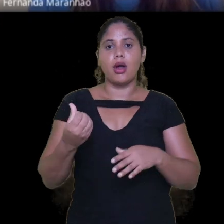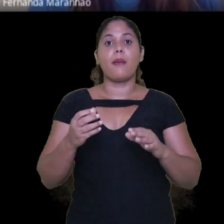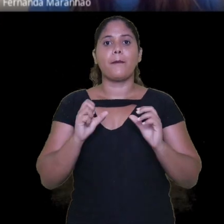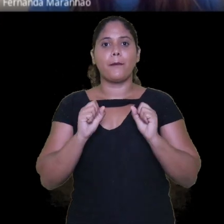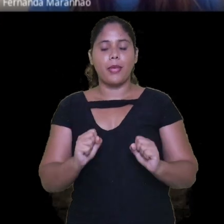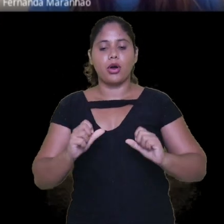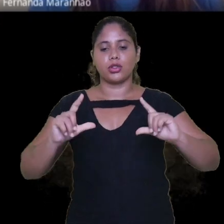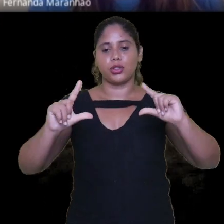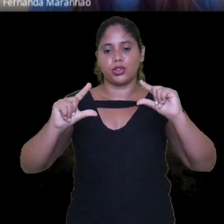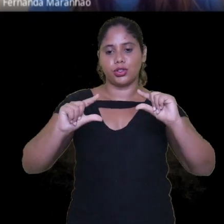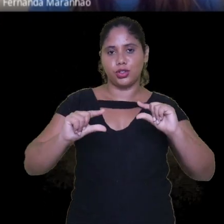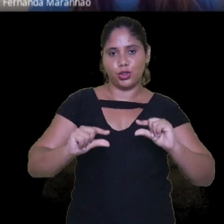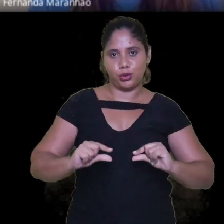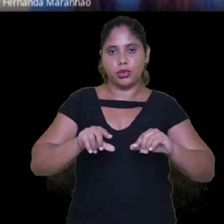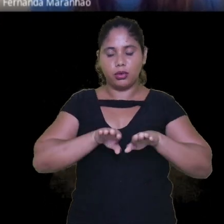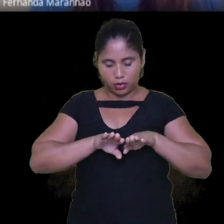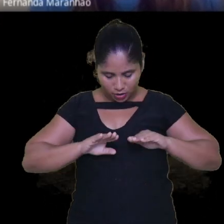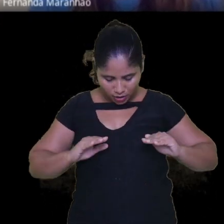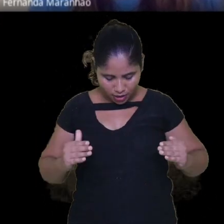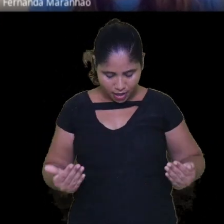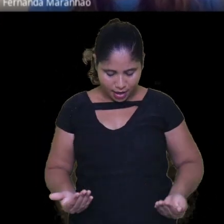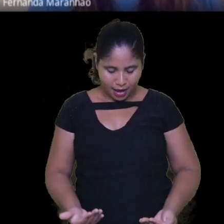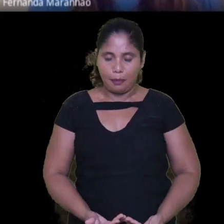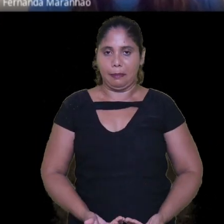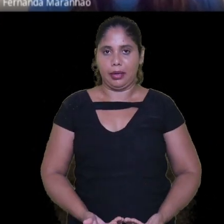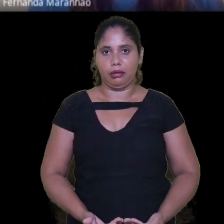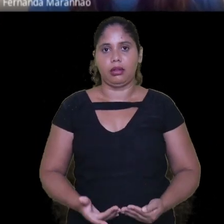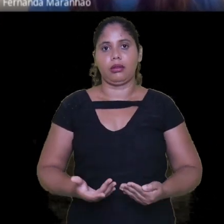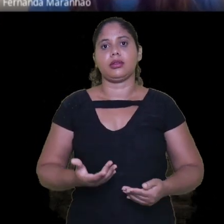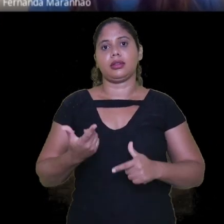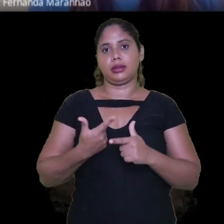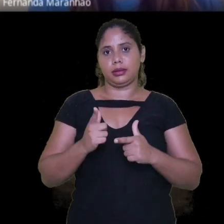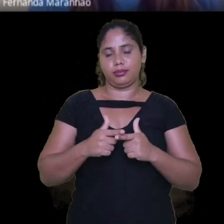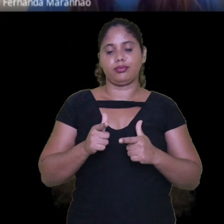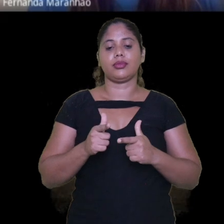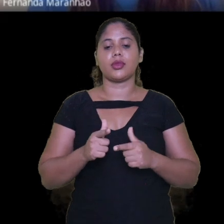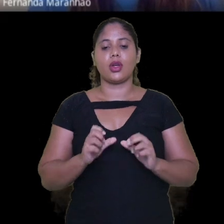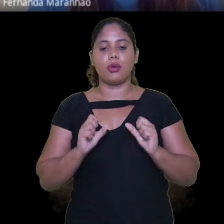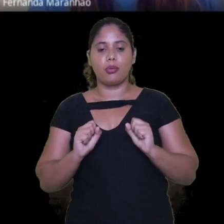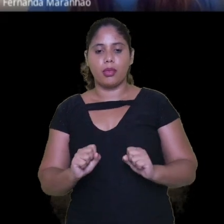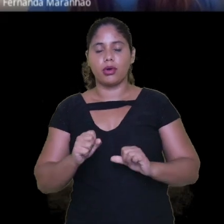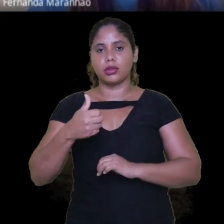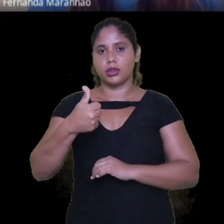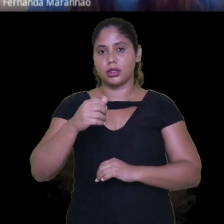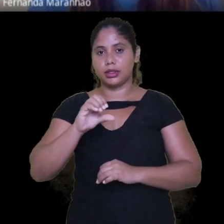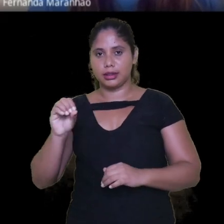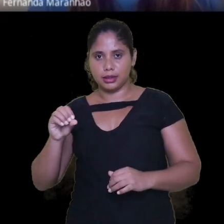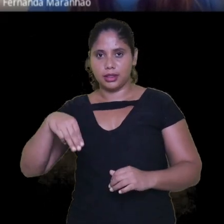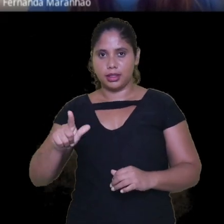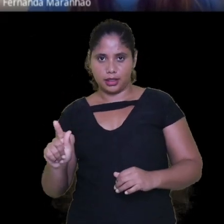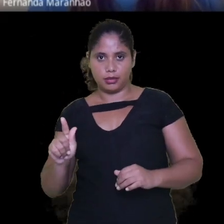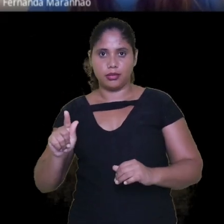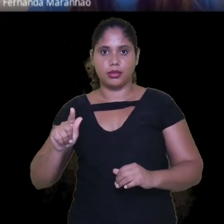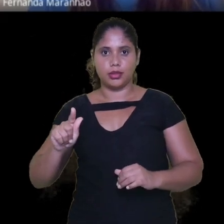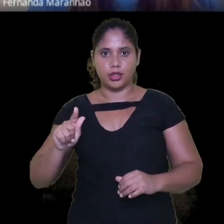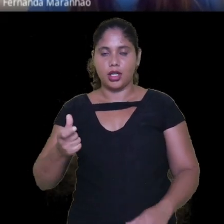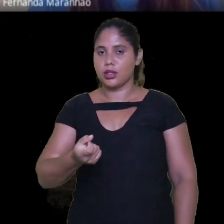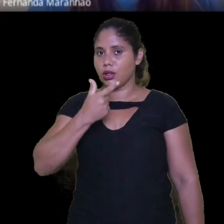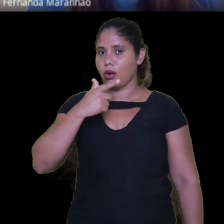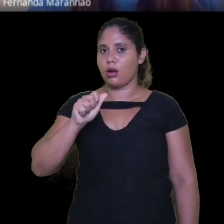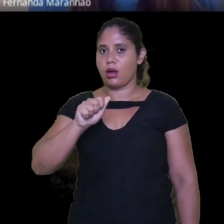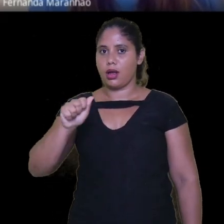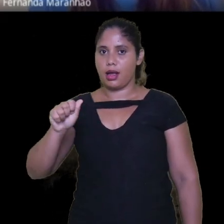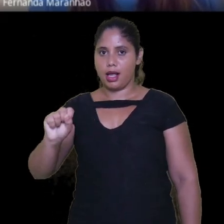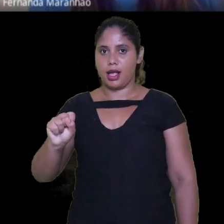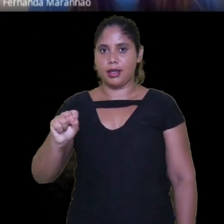insuficiência placentária. No entanto, no Brasil, nós não dispomos dessa apresentação. Então, de forma equivocada,